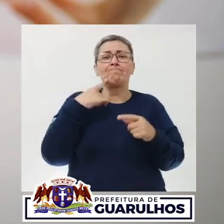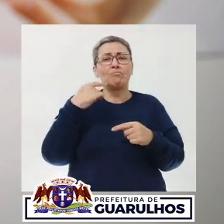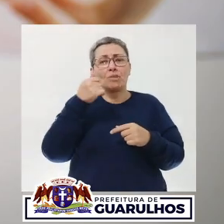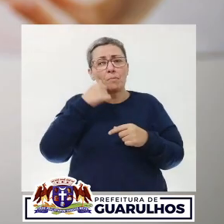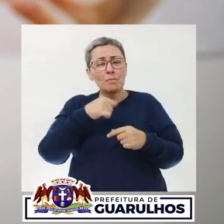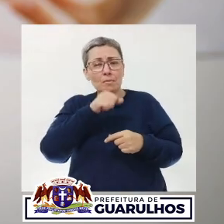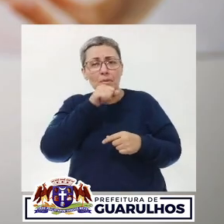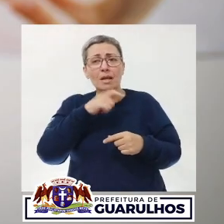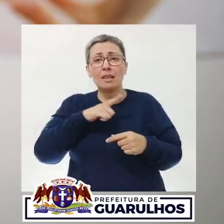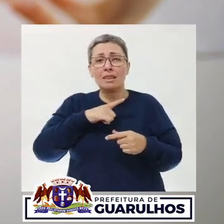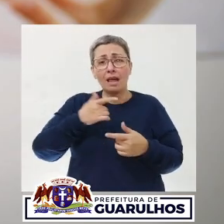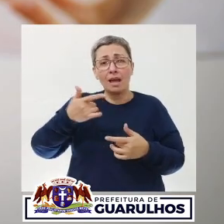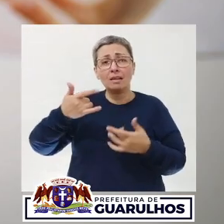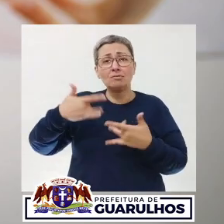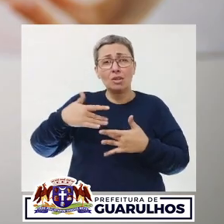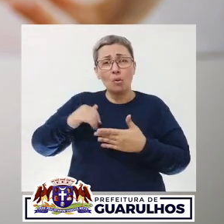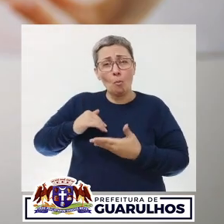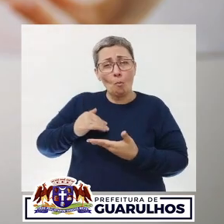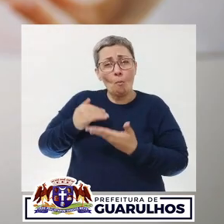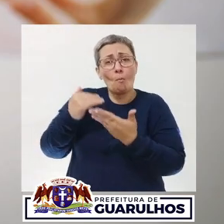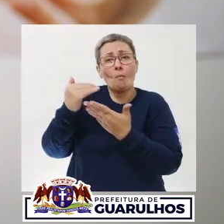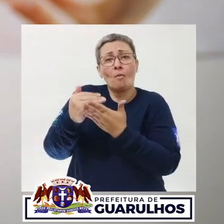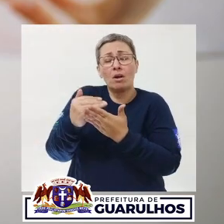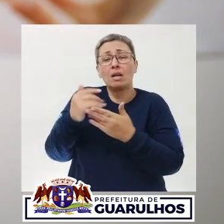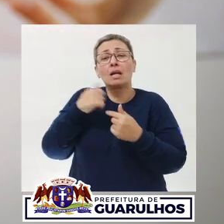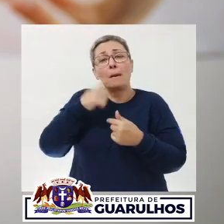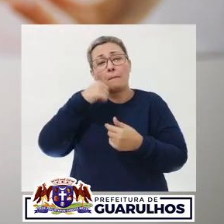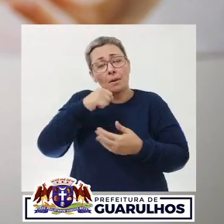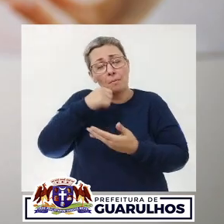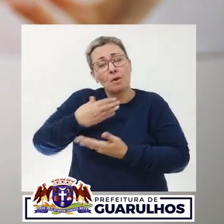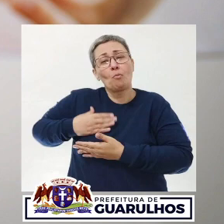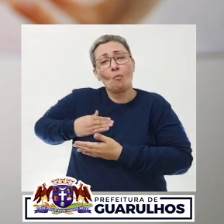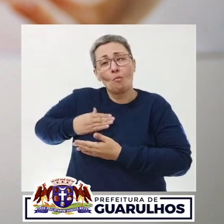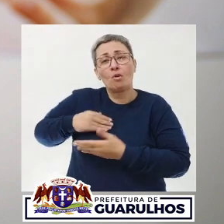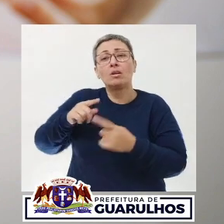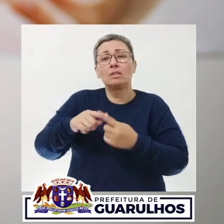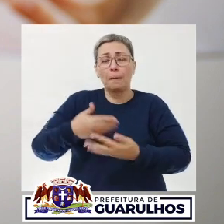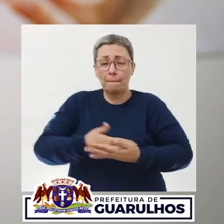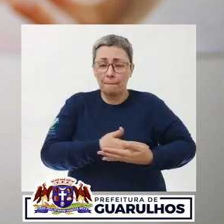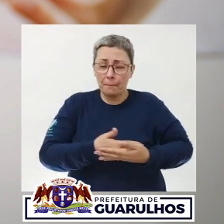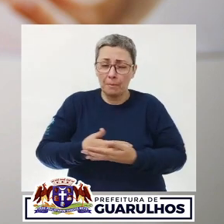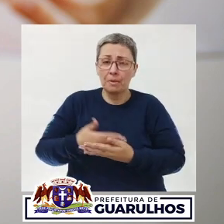super importante que as mães que tenham esse leite em excesso doem e